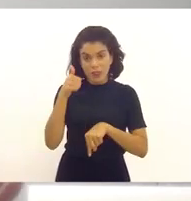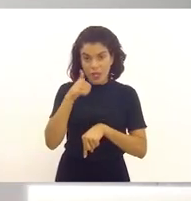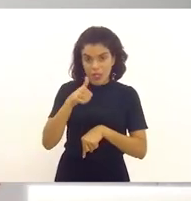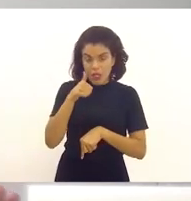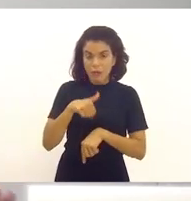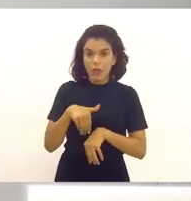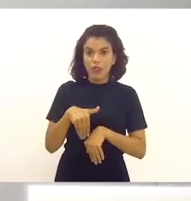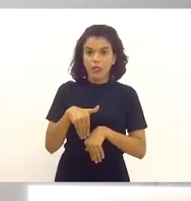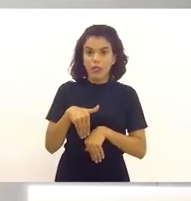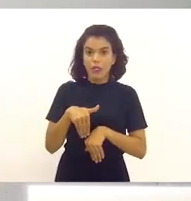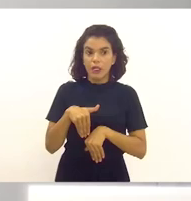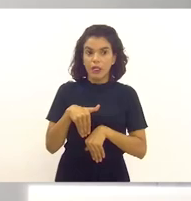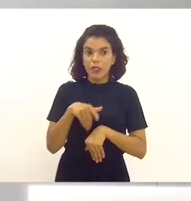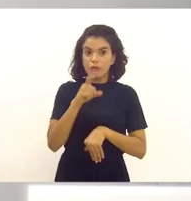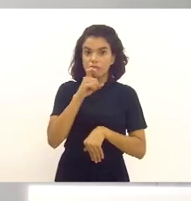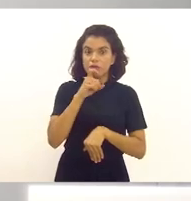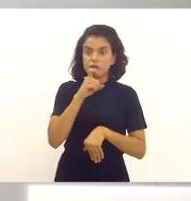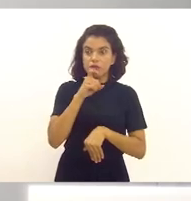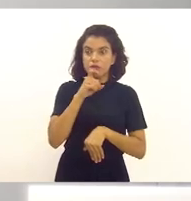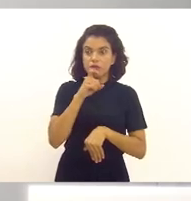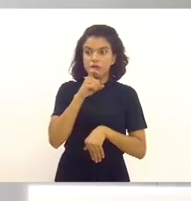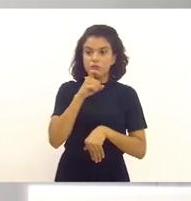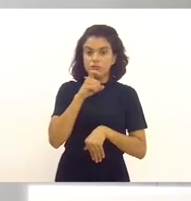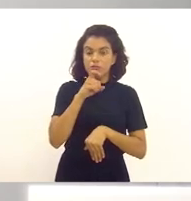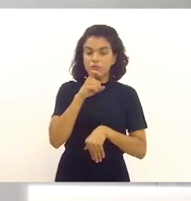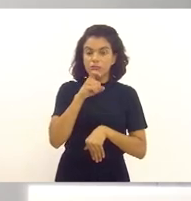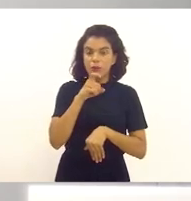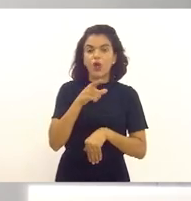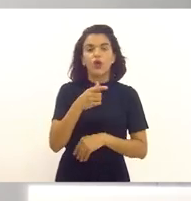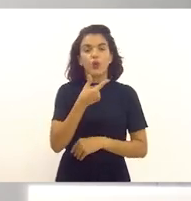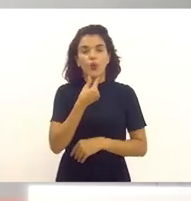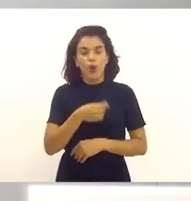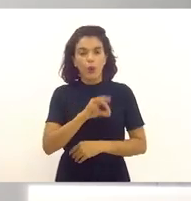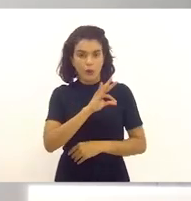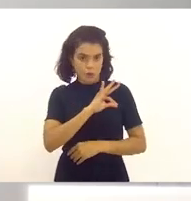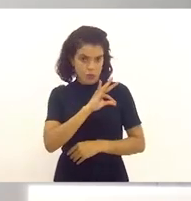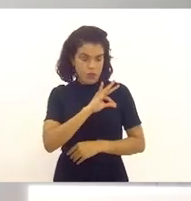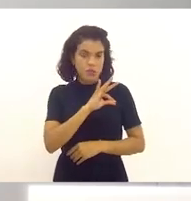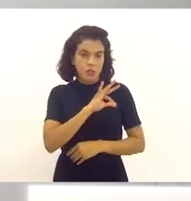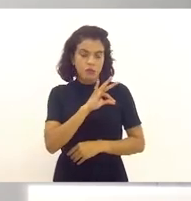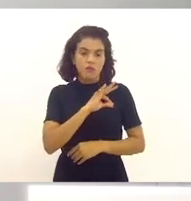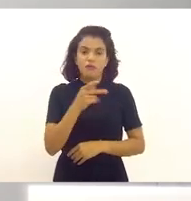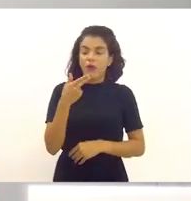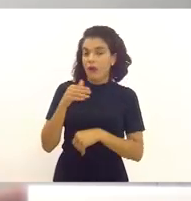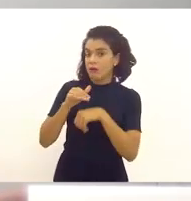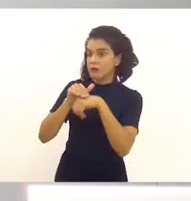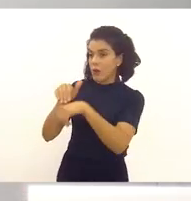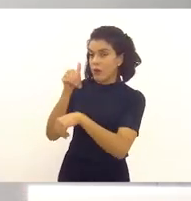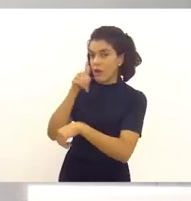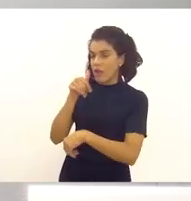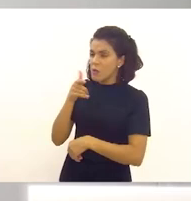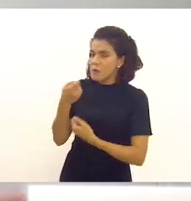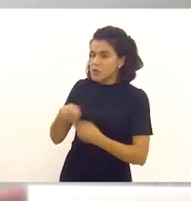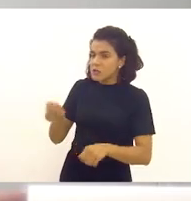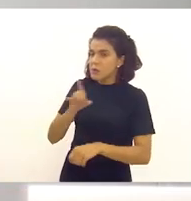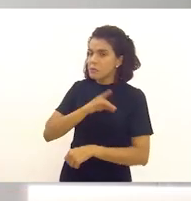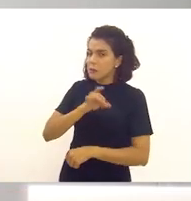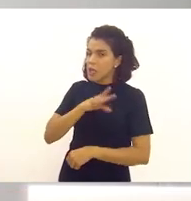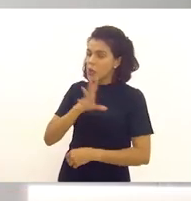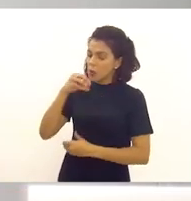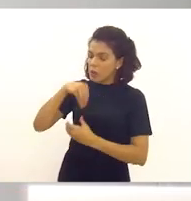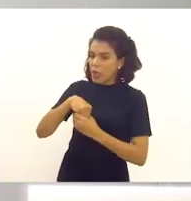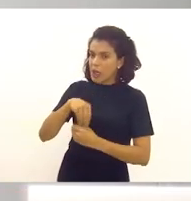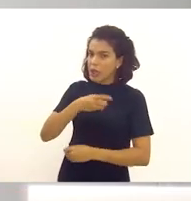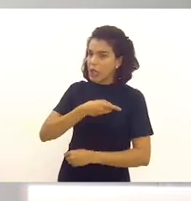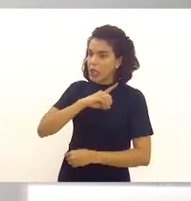congelou não conseguiu mais continuar a sua denúncia e o policial homem dizendo a ela que ela não precisava ter medo que ali dentro